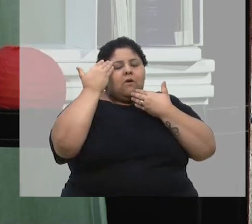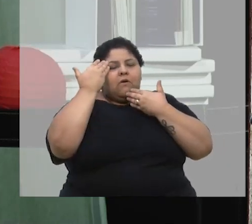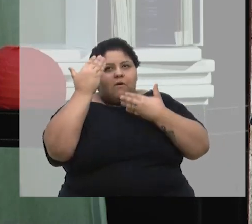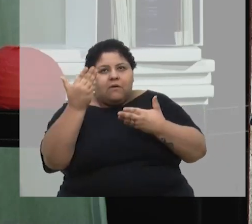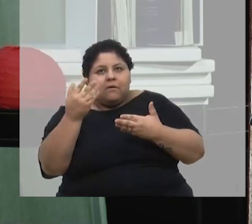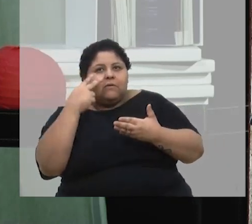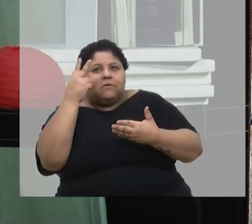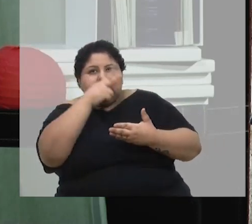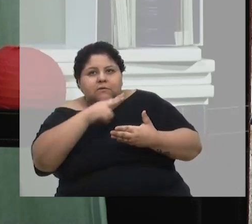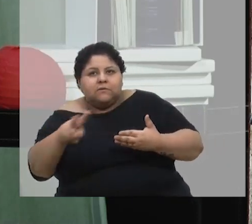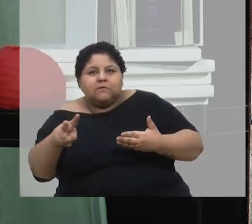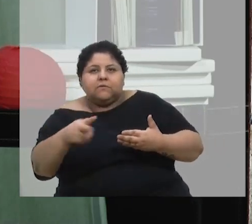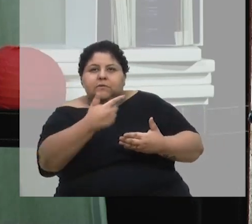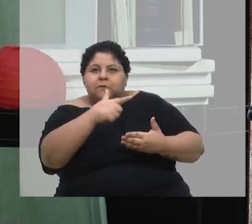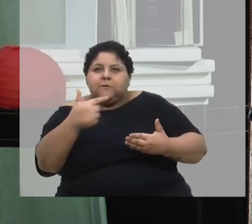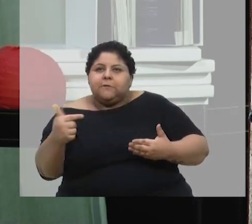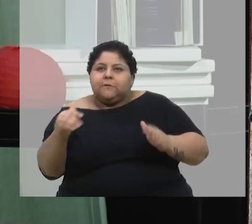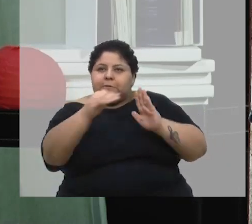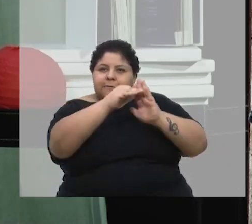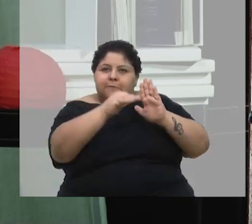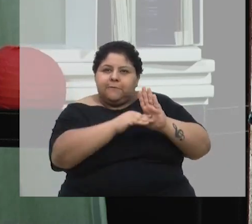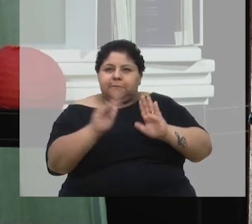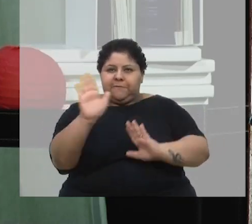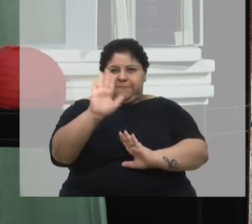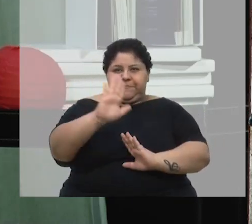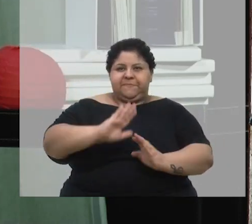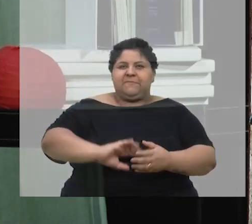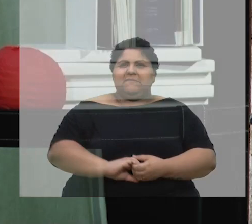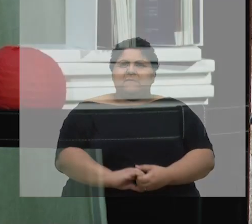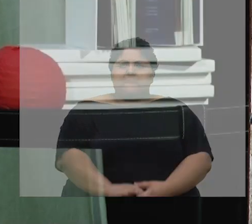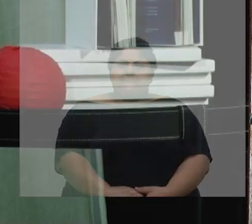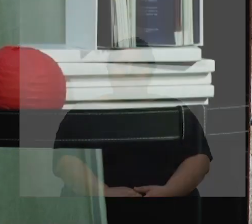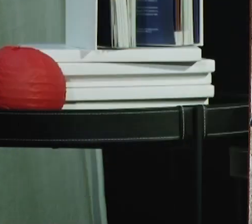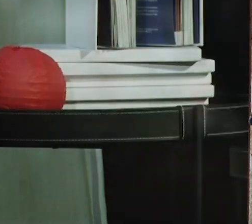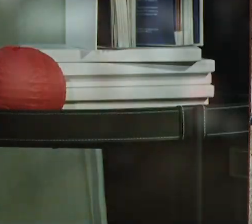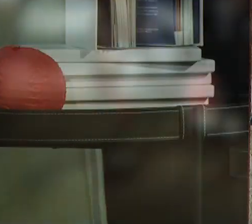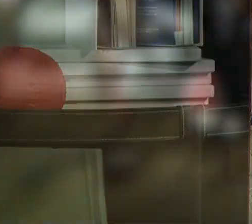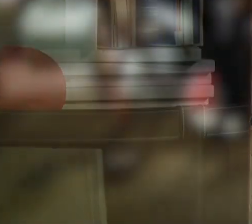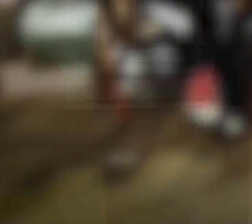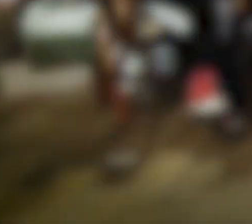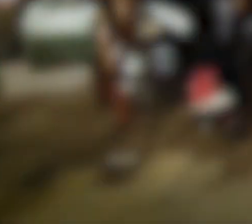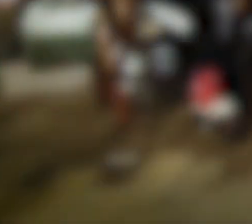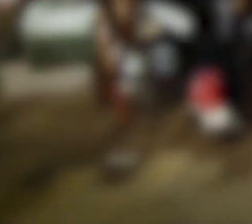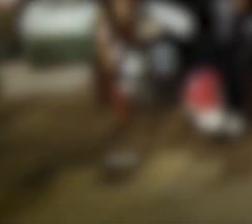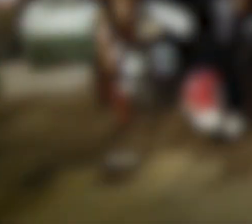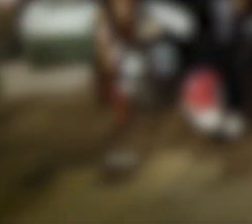até aqui, obrigada pela sua audiência. E nós nos vemos num próximo Entre Elas. Até lá!